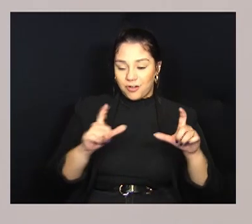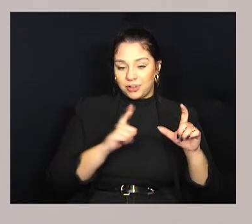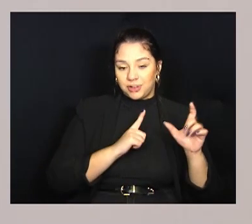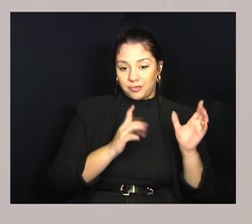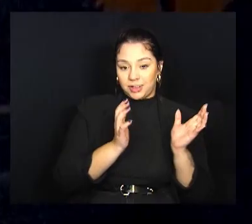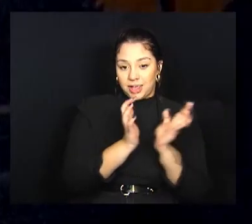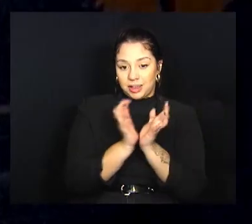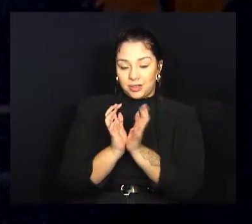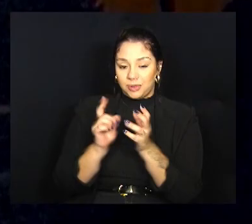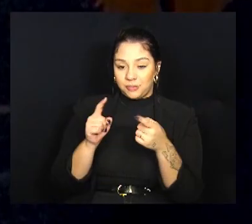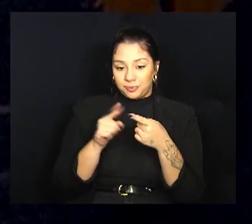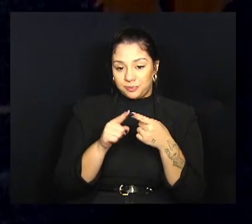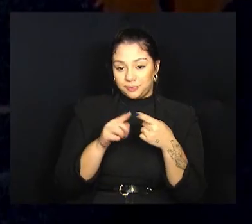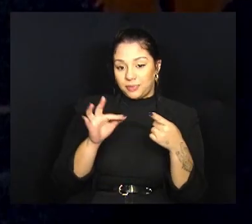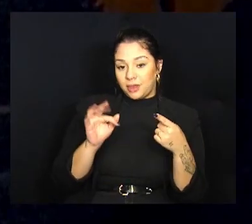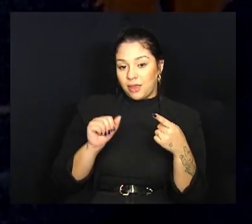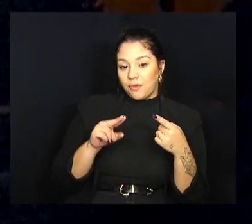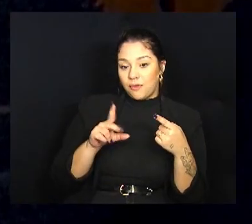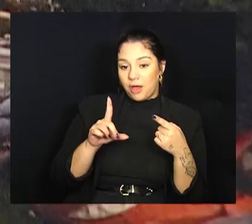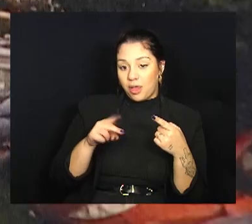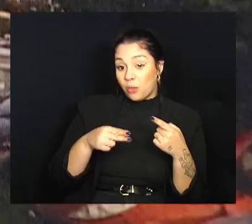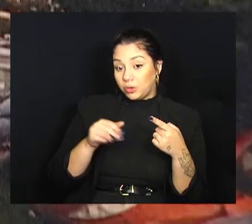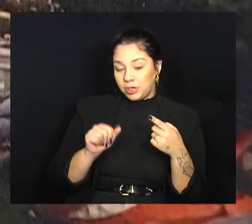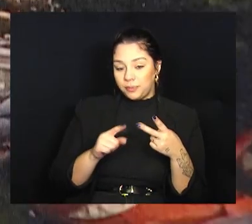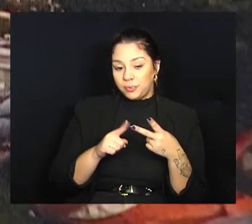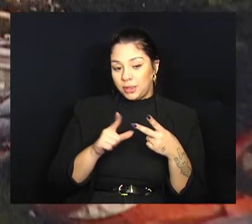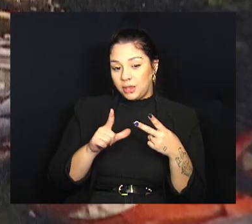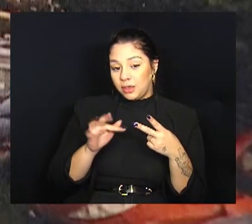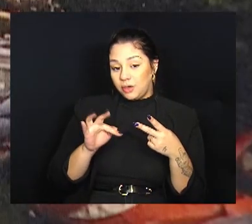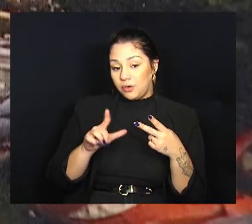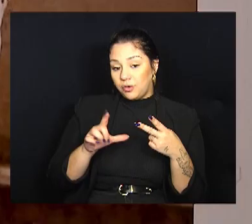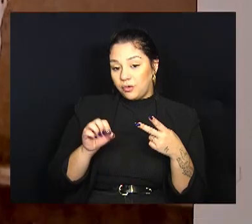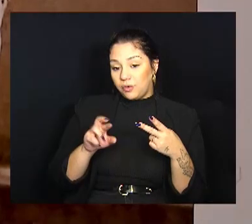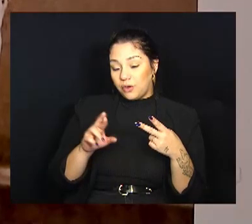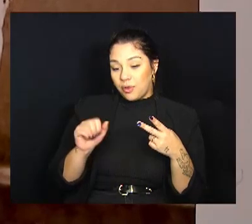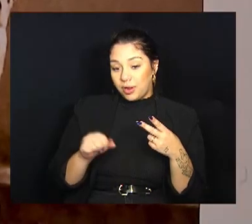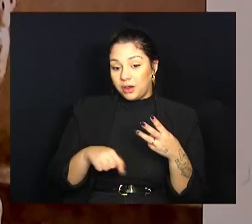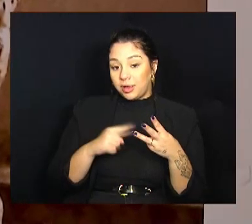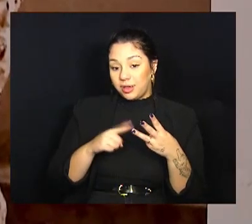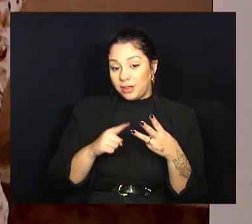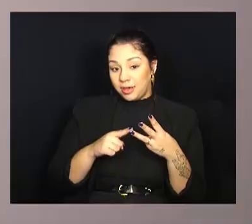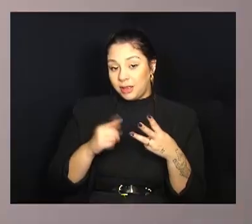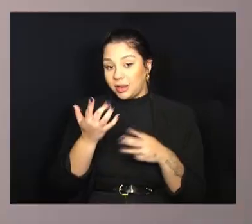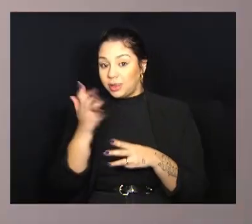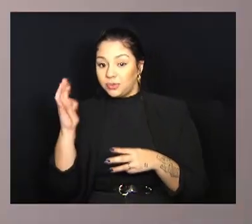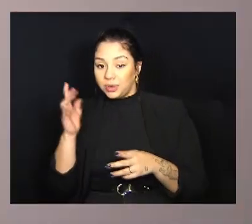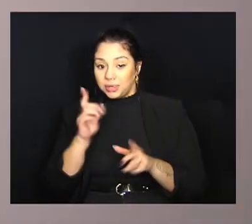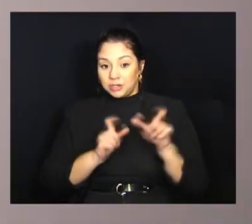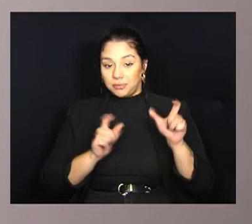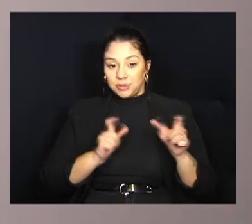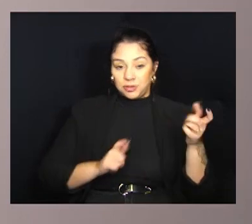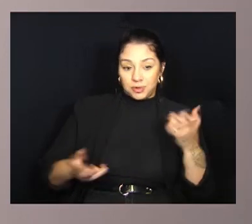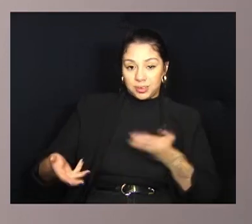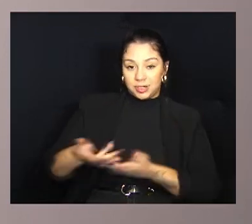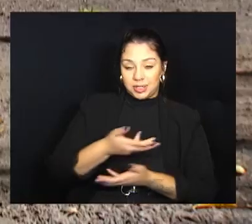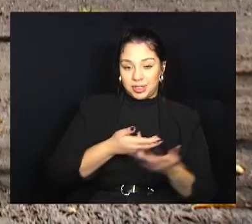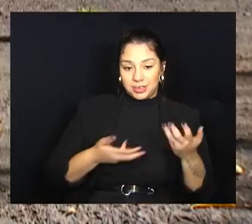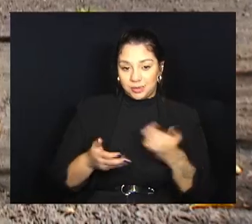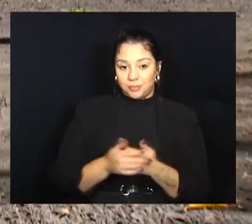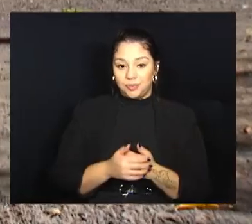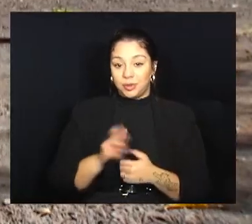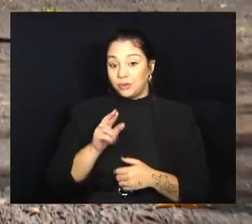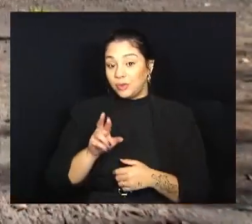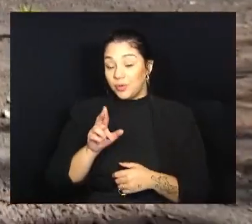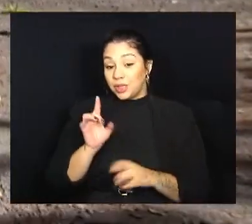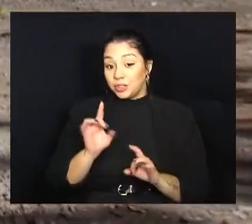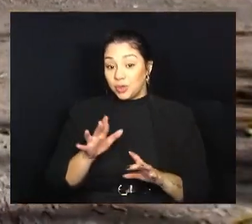categorias Fauna, Flora e Interação entre as pessoas e a natureza na INDEC. Não só o espaço